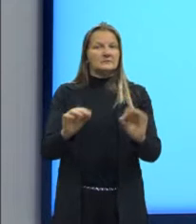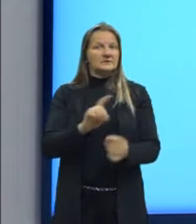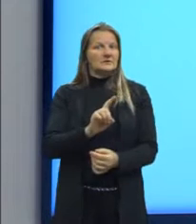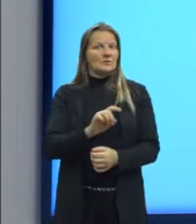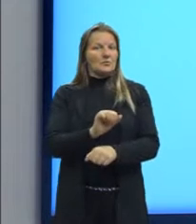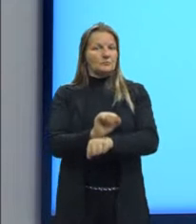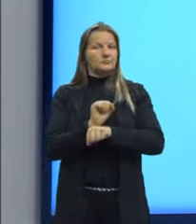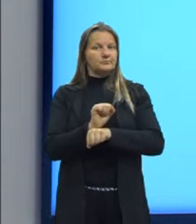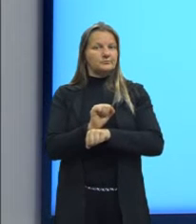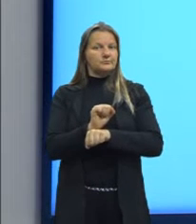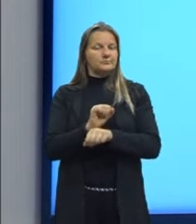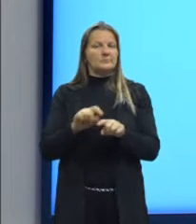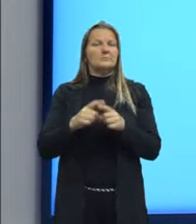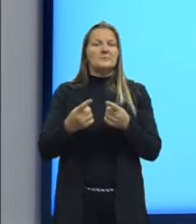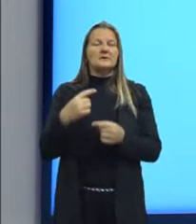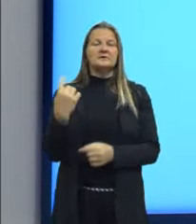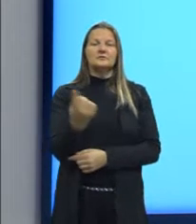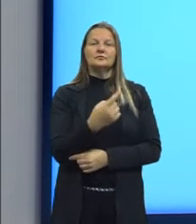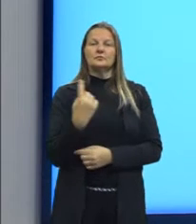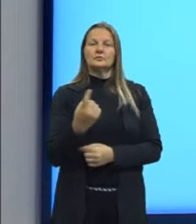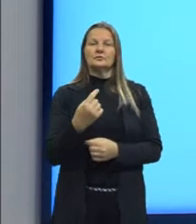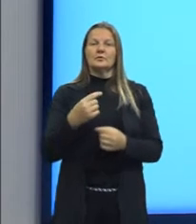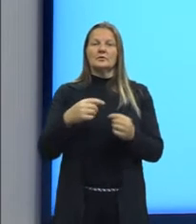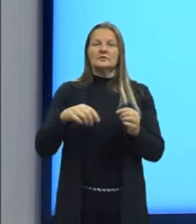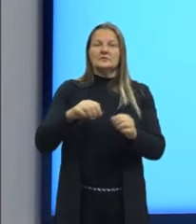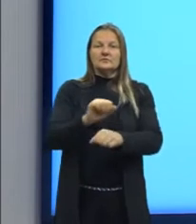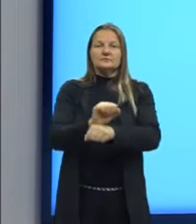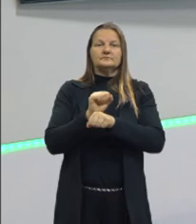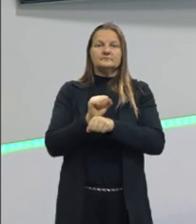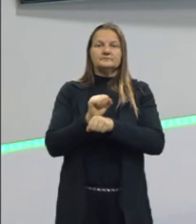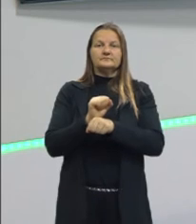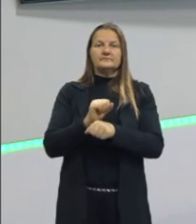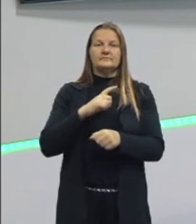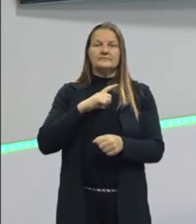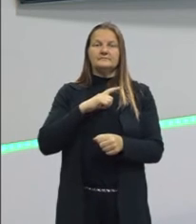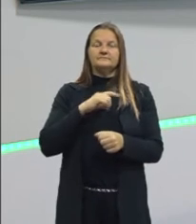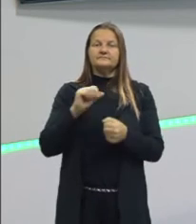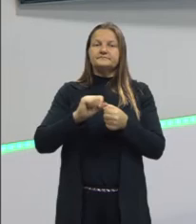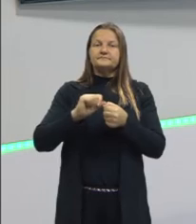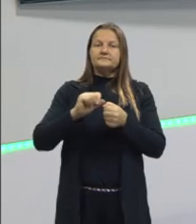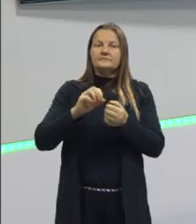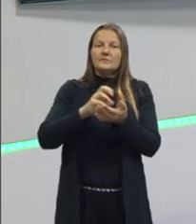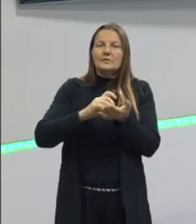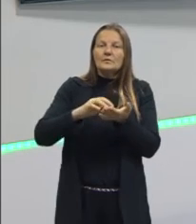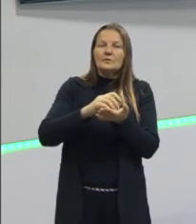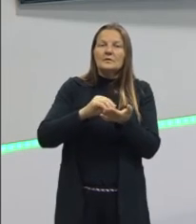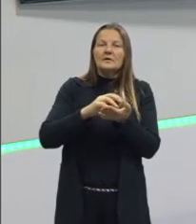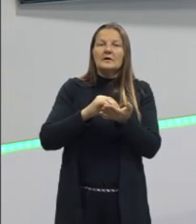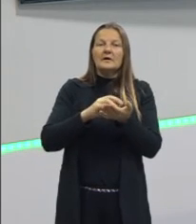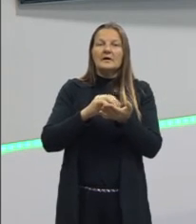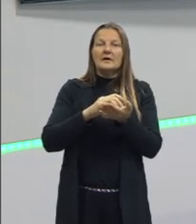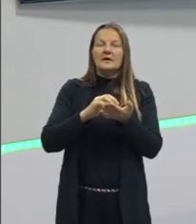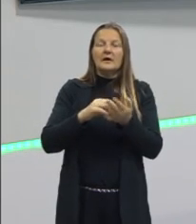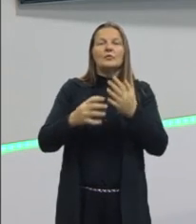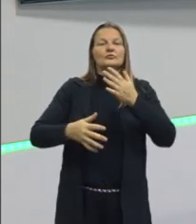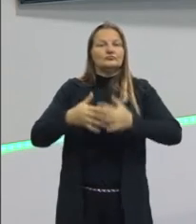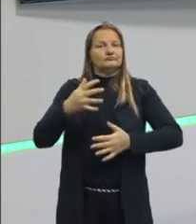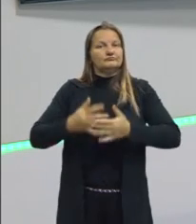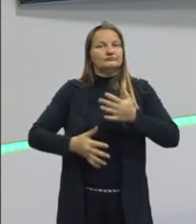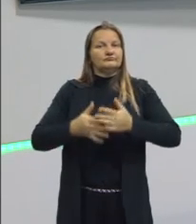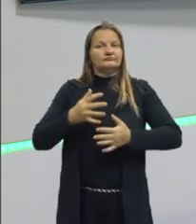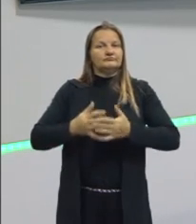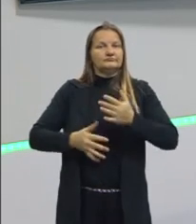e mas quando a gente trabalha então com coisas amortecidas os cálculos começam a ficar muito mais complexos